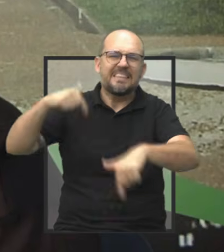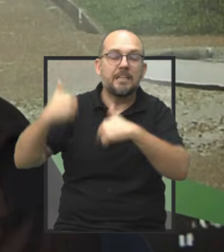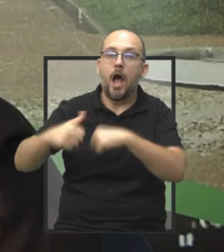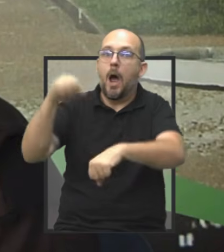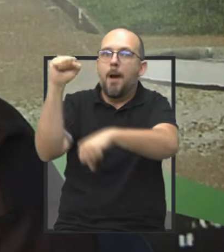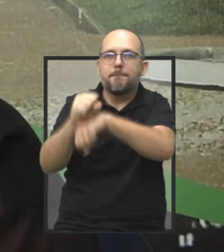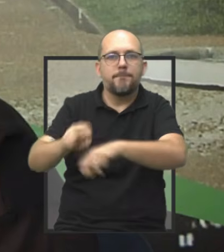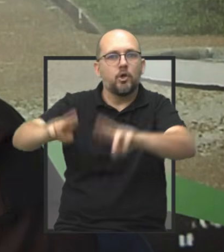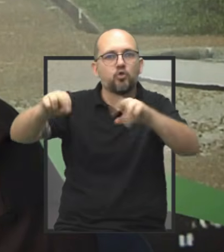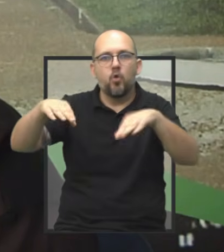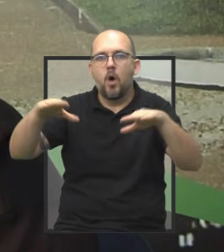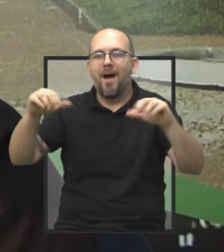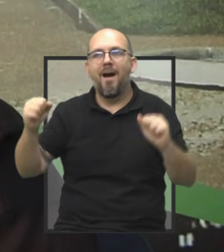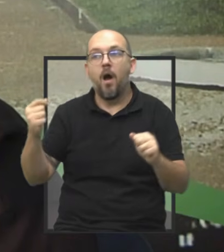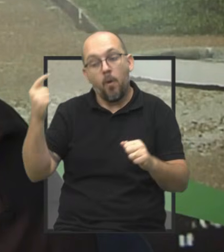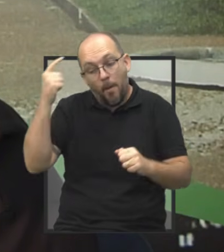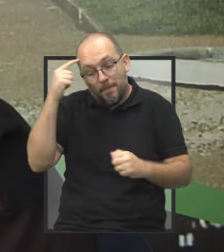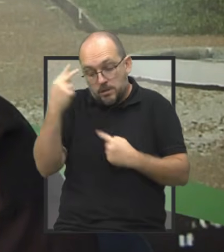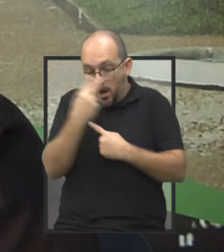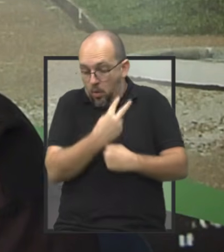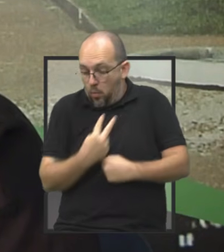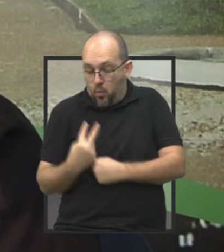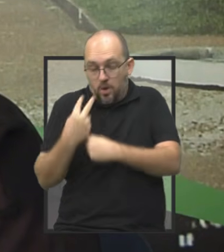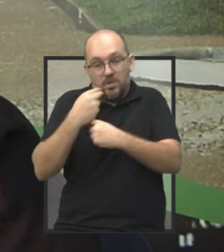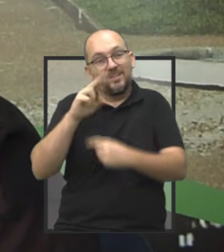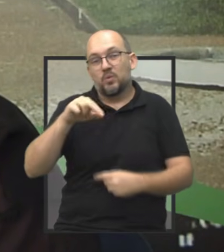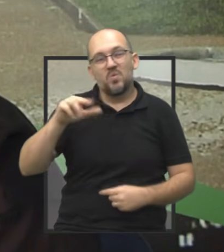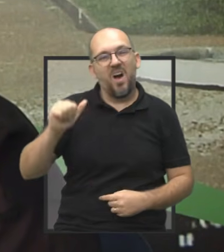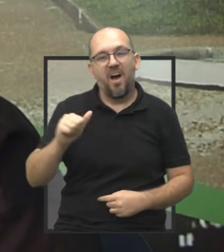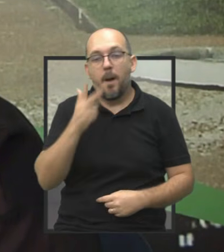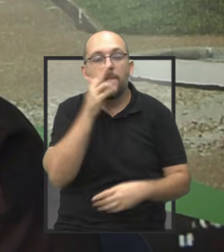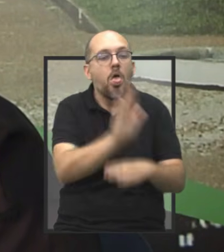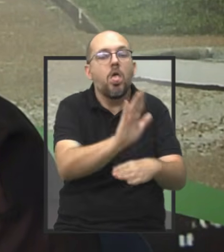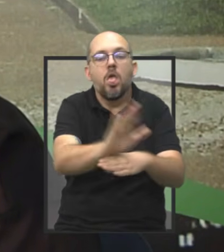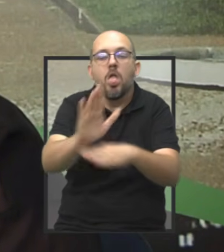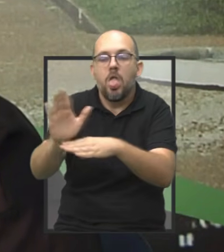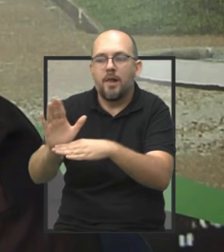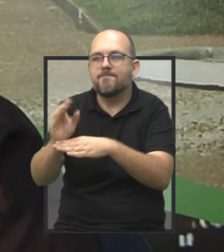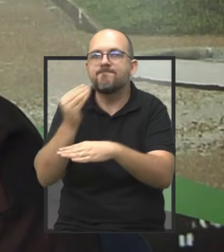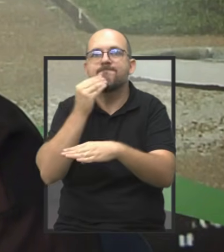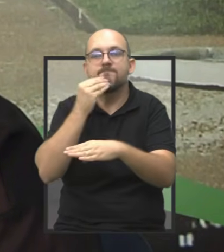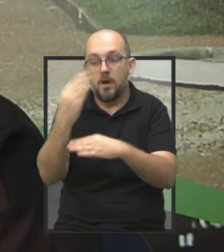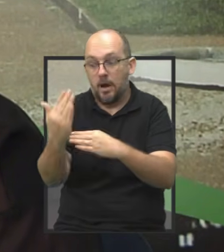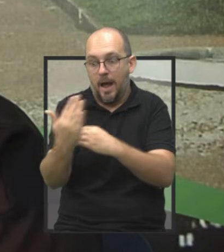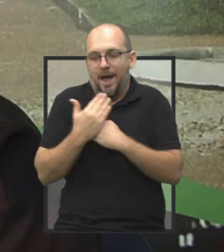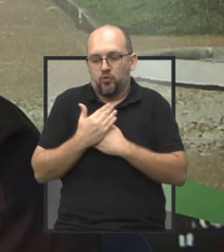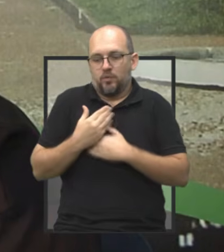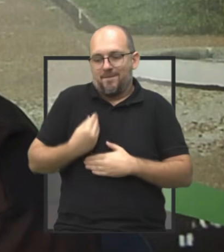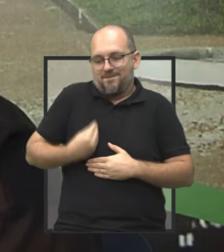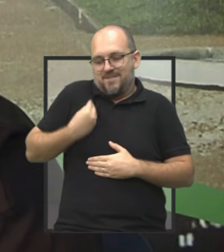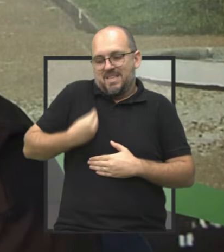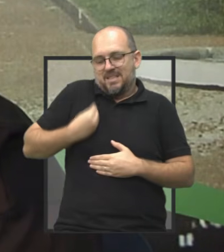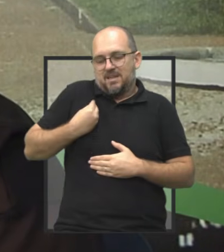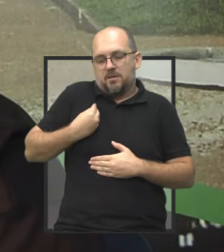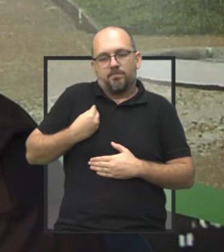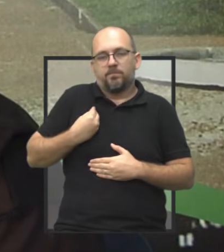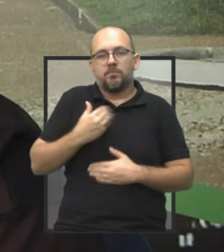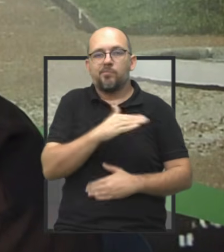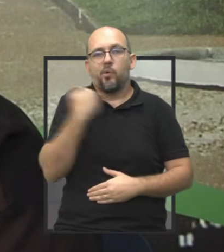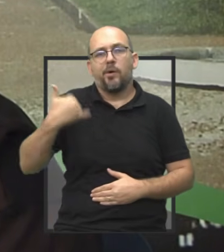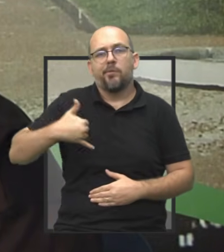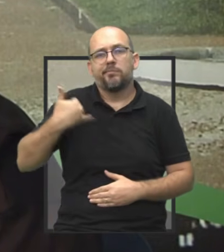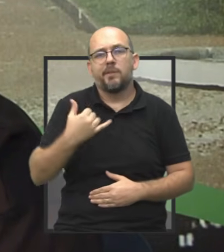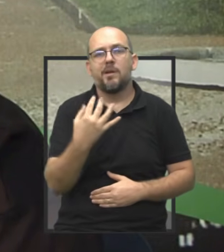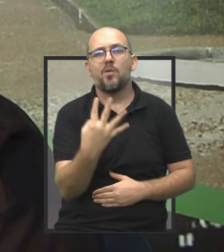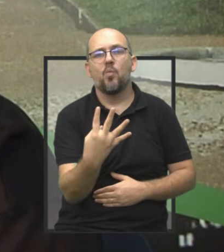senhor trabalhando bastante, nunca parando, para pensar nele mesmo, né? Talvez se ele tivesse pensado um pouquinho mais nele, ele não